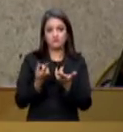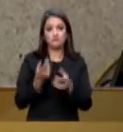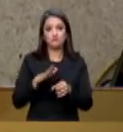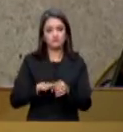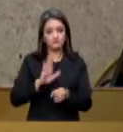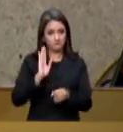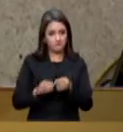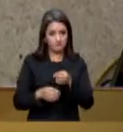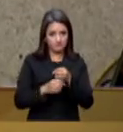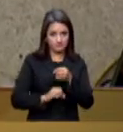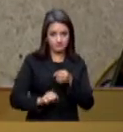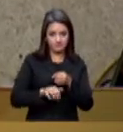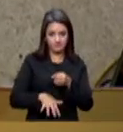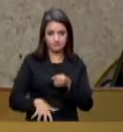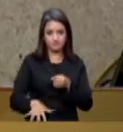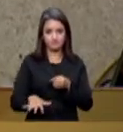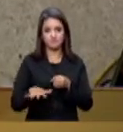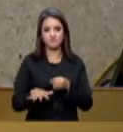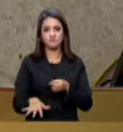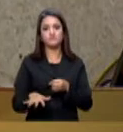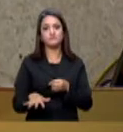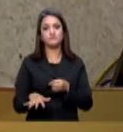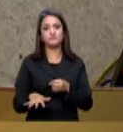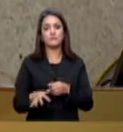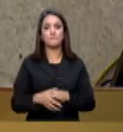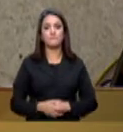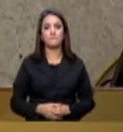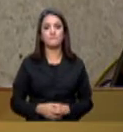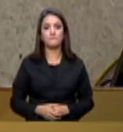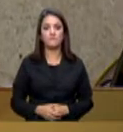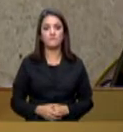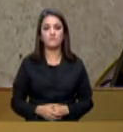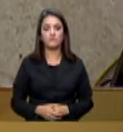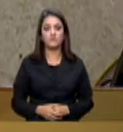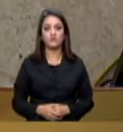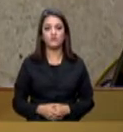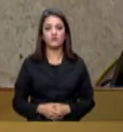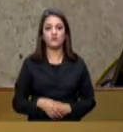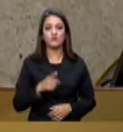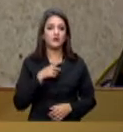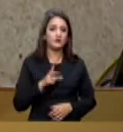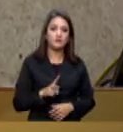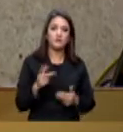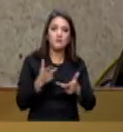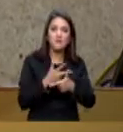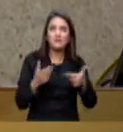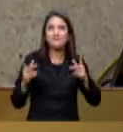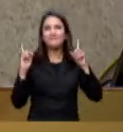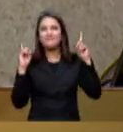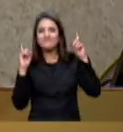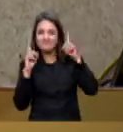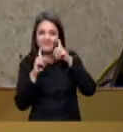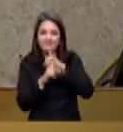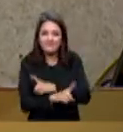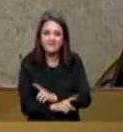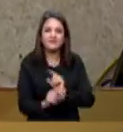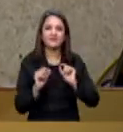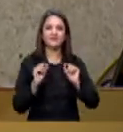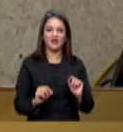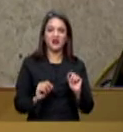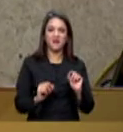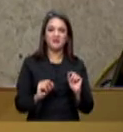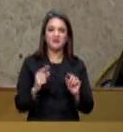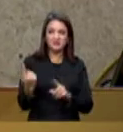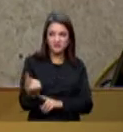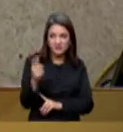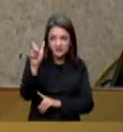O saneamento básico está sempre respondendo a questões alocativas complexas entre o individual